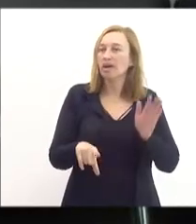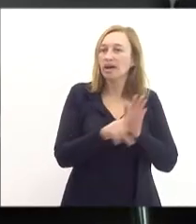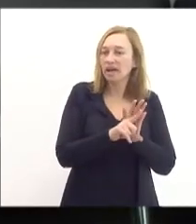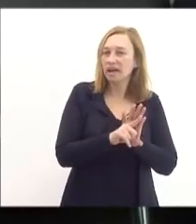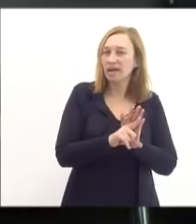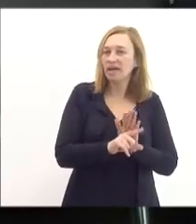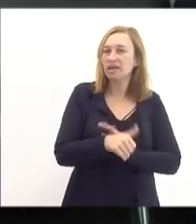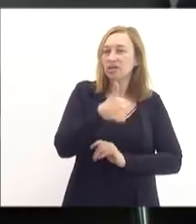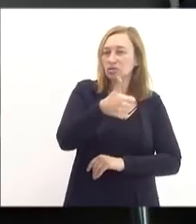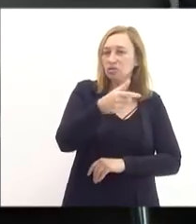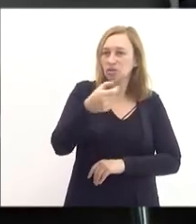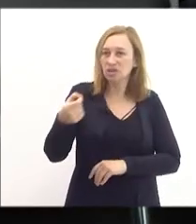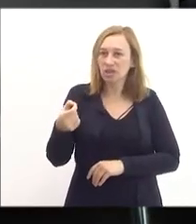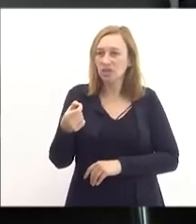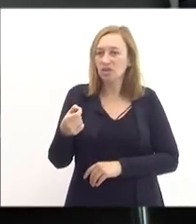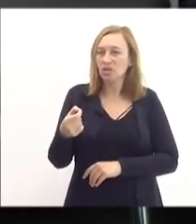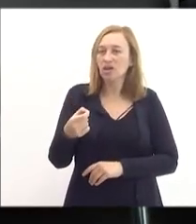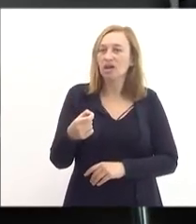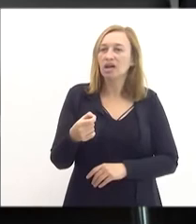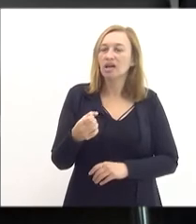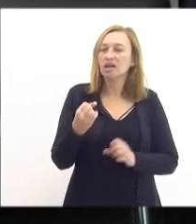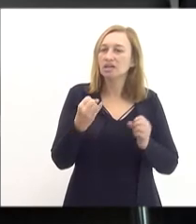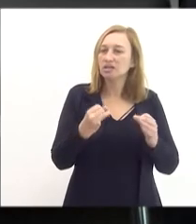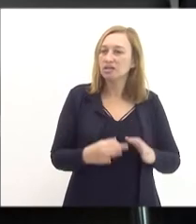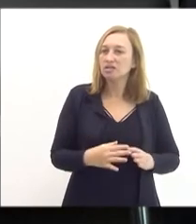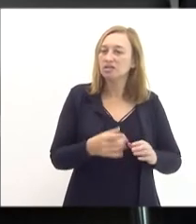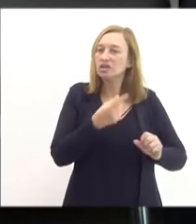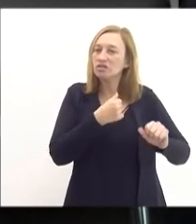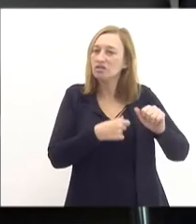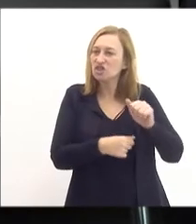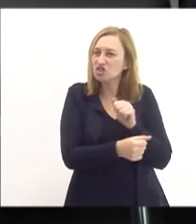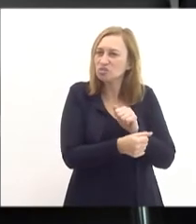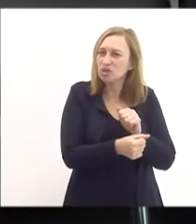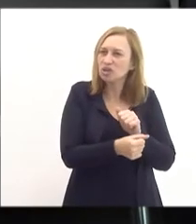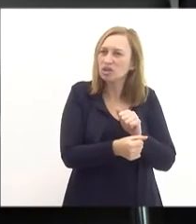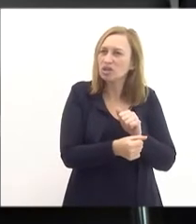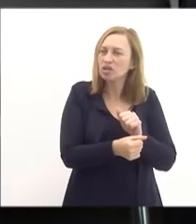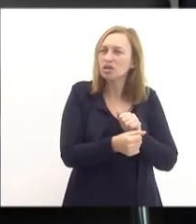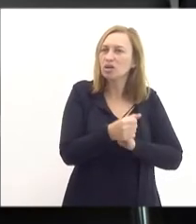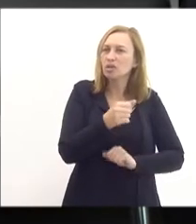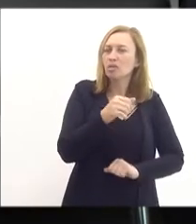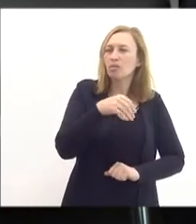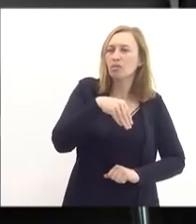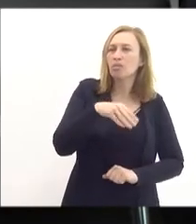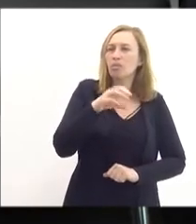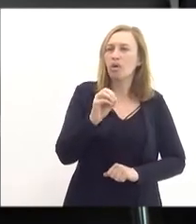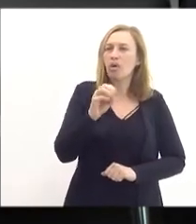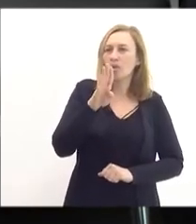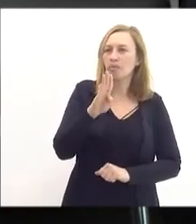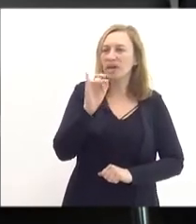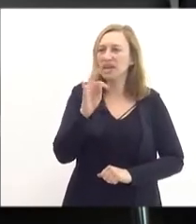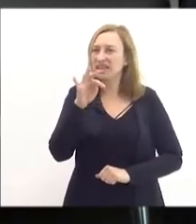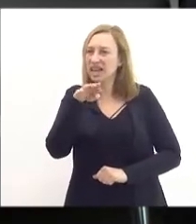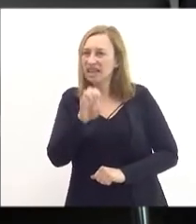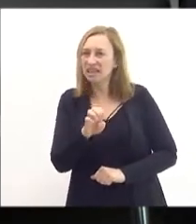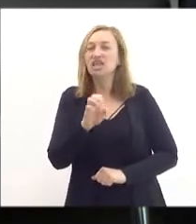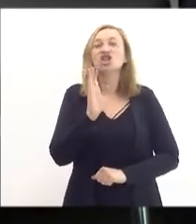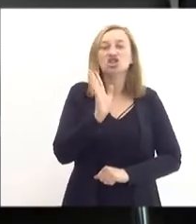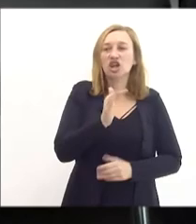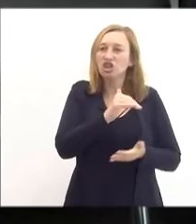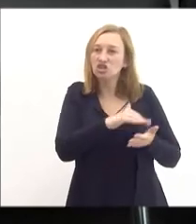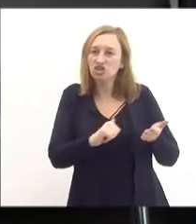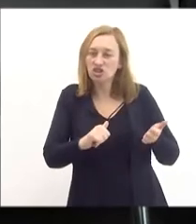Complementar 200, ela cita investimentos em mobilidade. E esse parágrafo já tira a